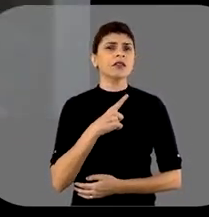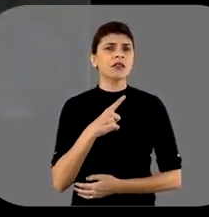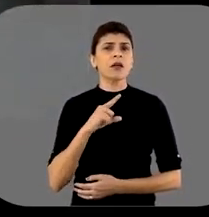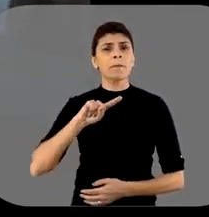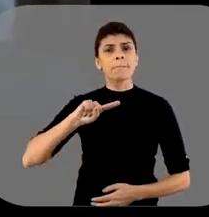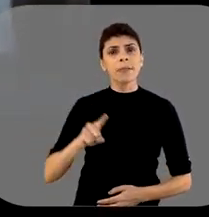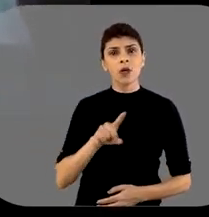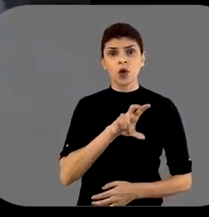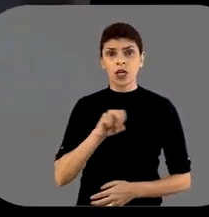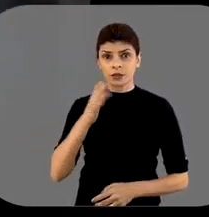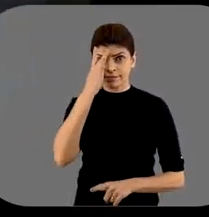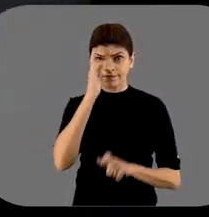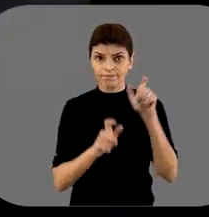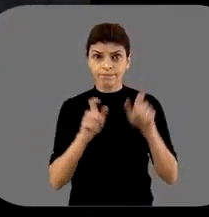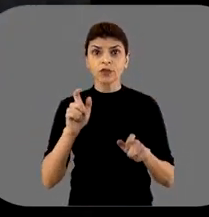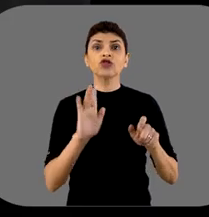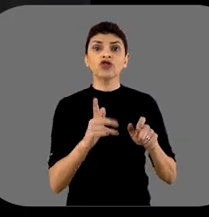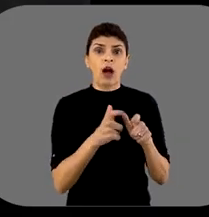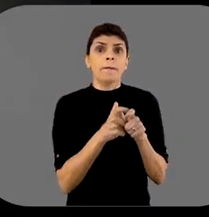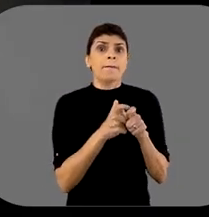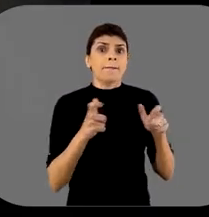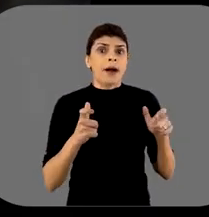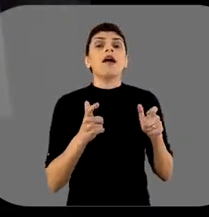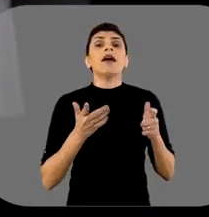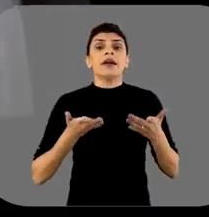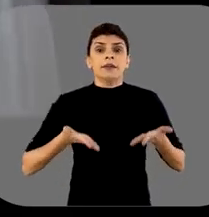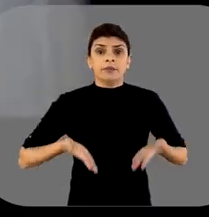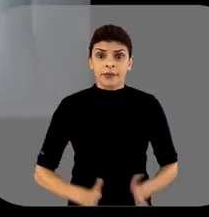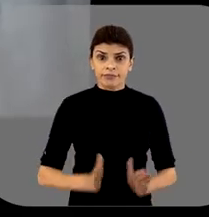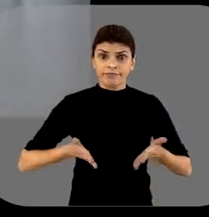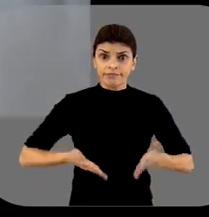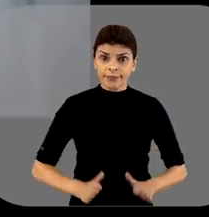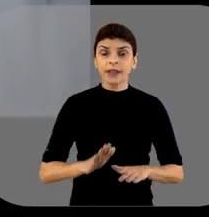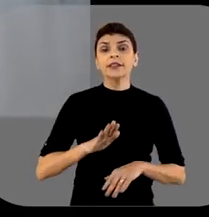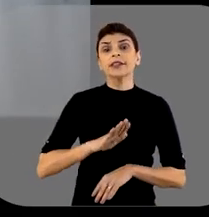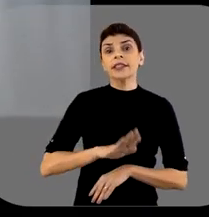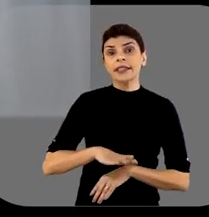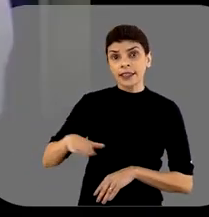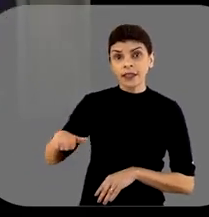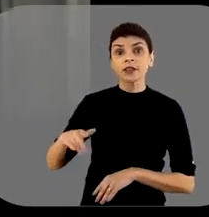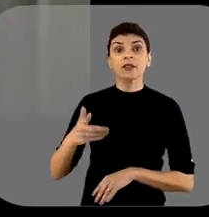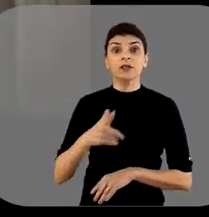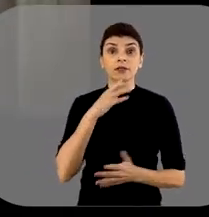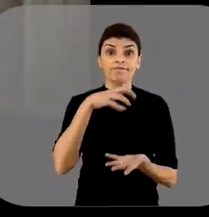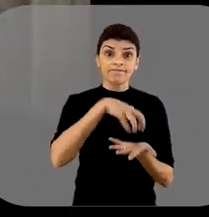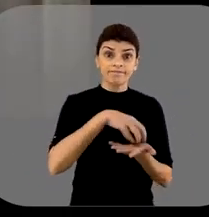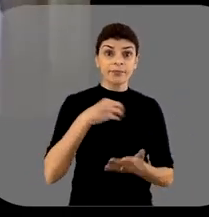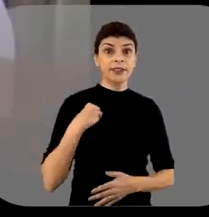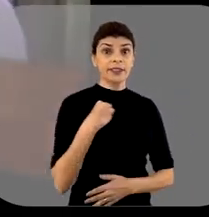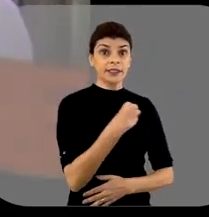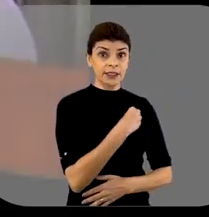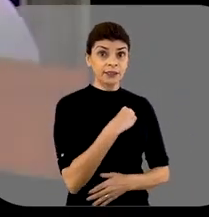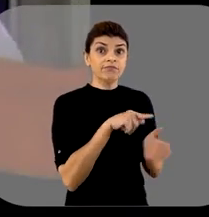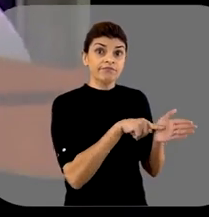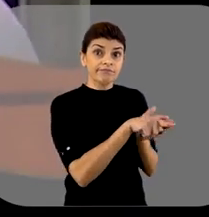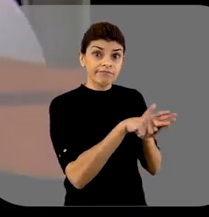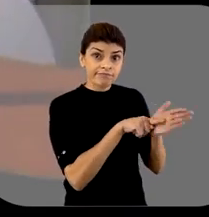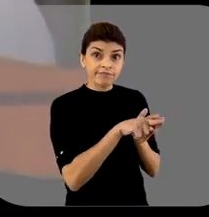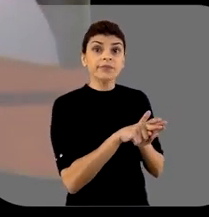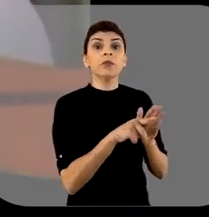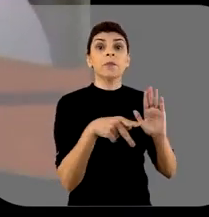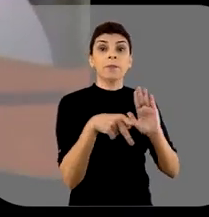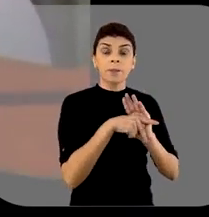pouco aqui. Mas aumentando, crianças nascendo, né? Esse aqui é o nosso posto, que fica na aldeia Mapuera mesmo,